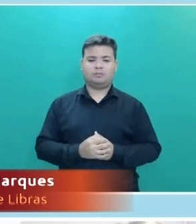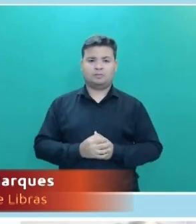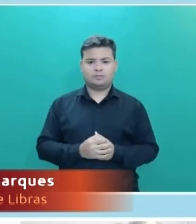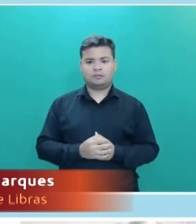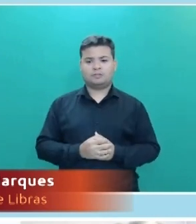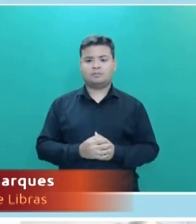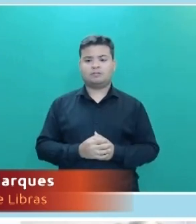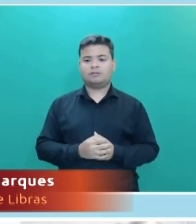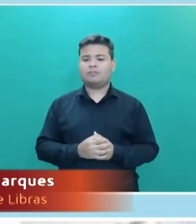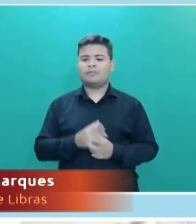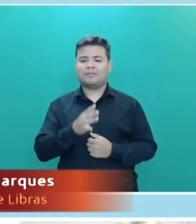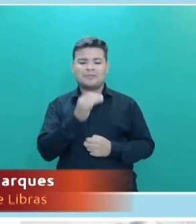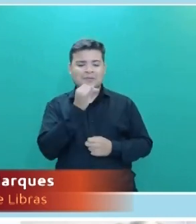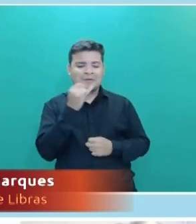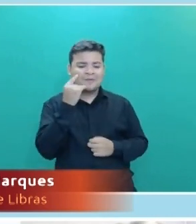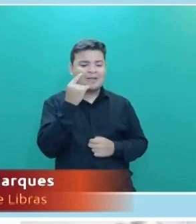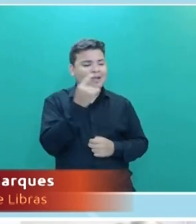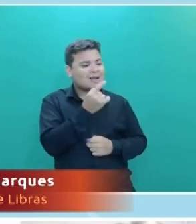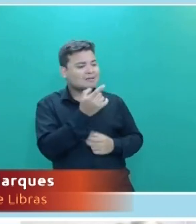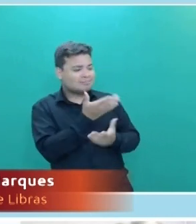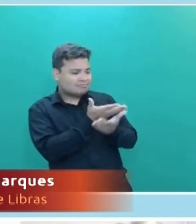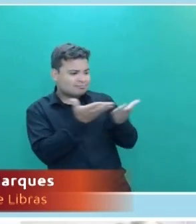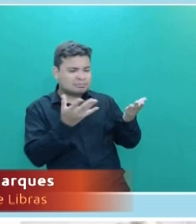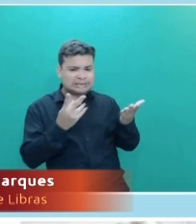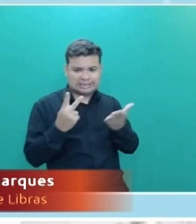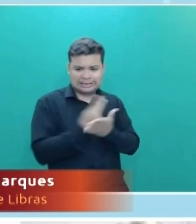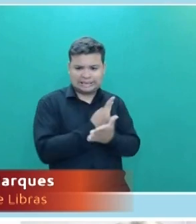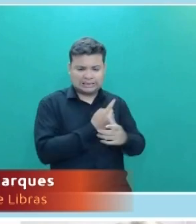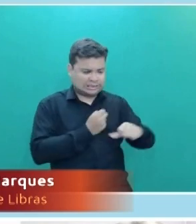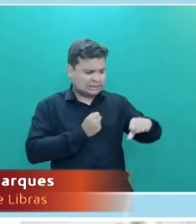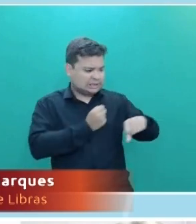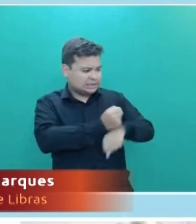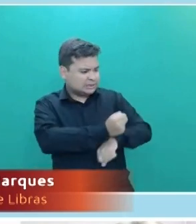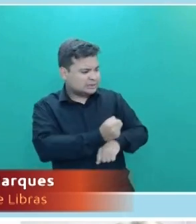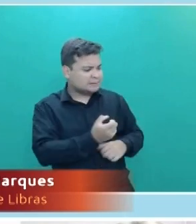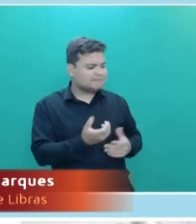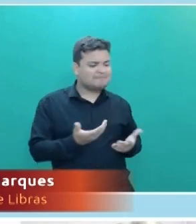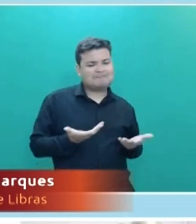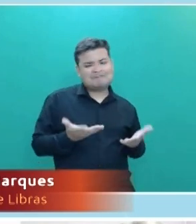procurar atenuar a dimensão desse crime?